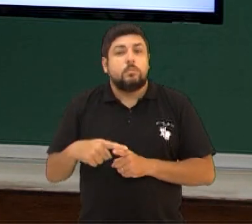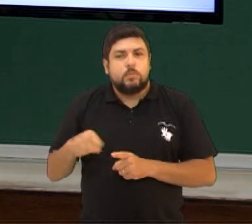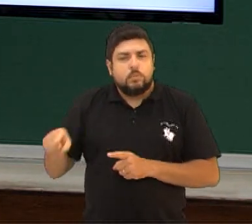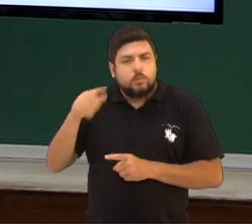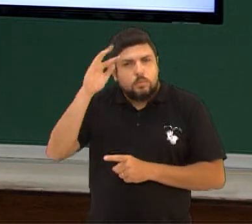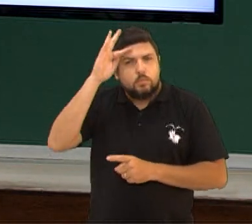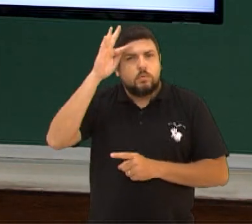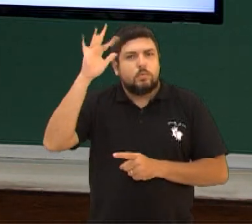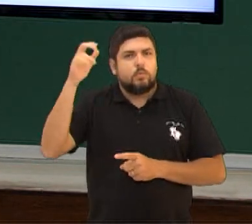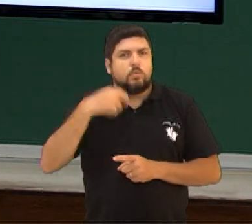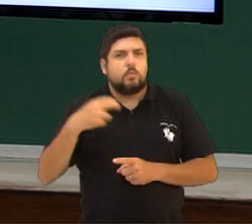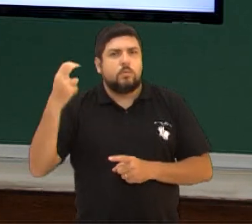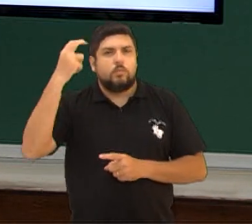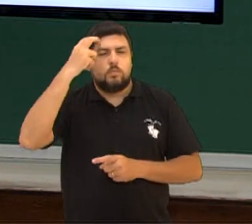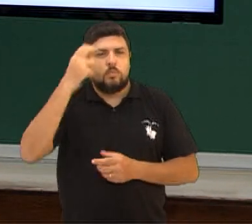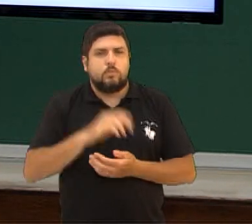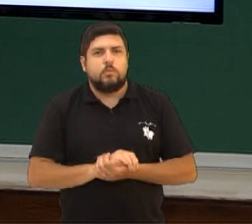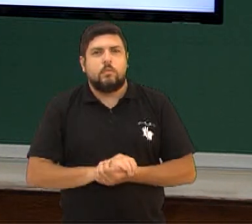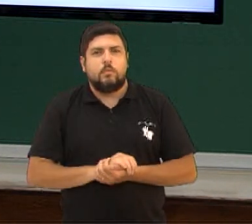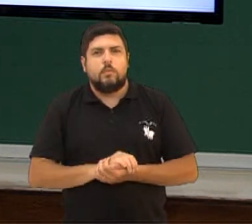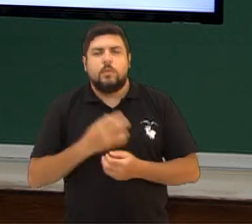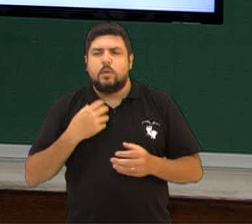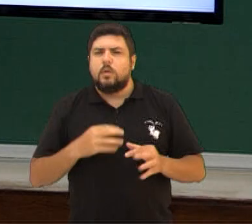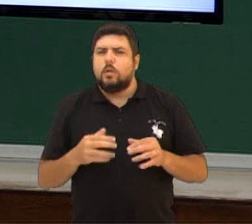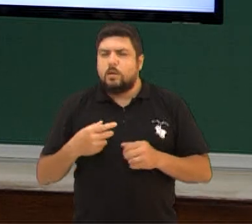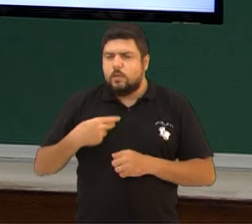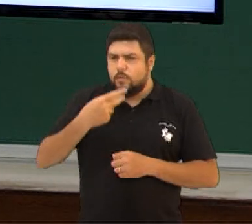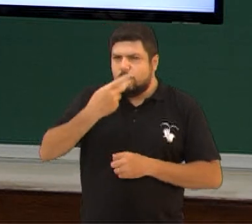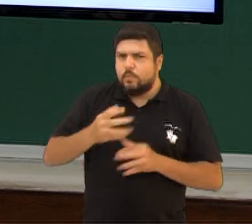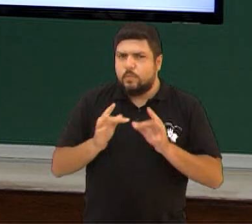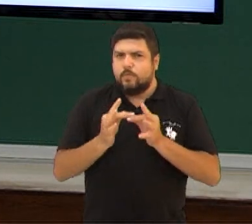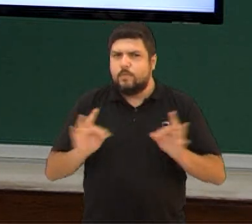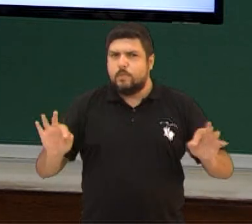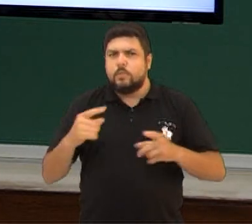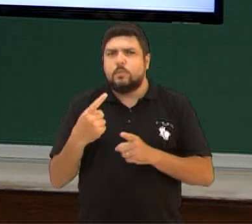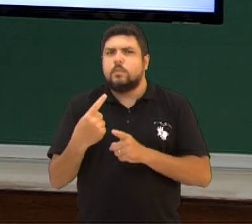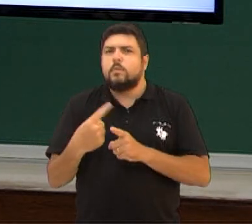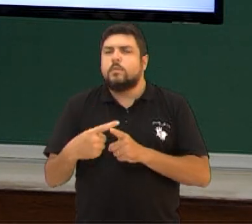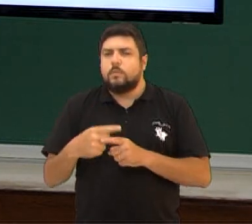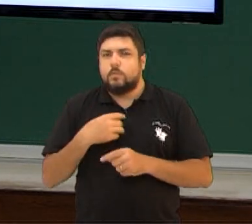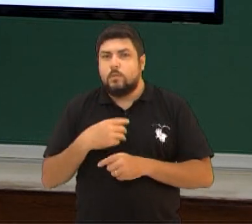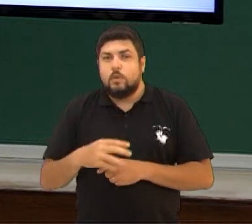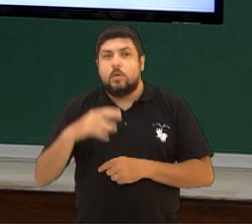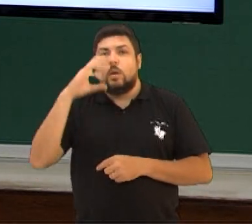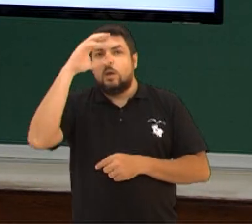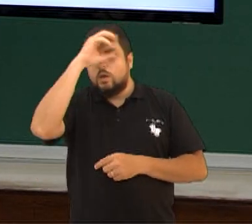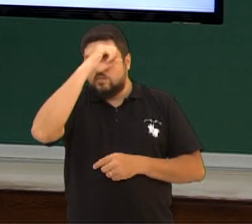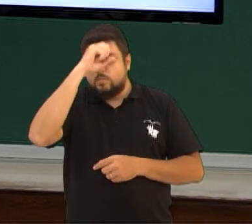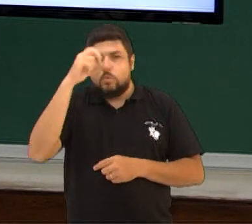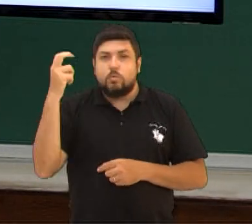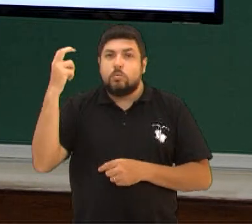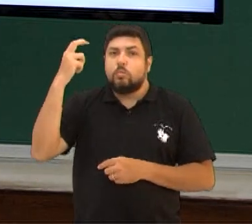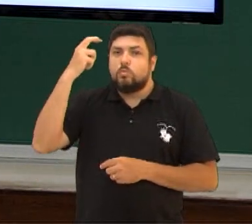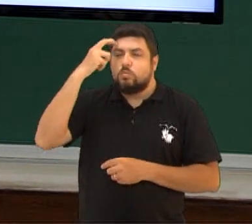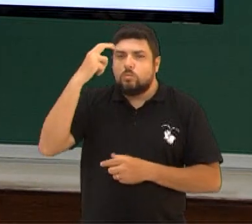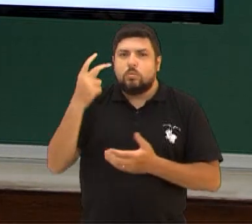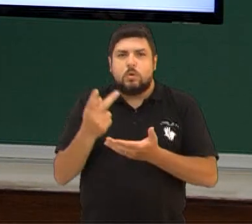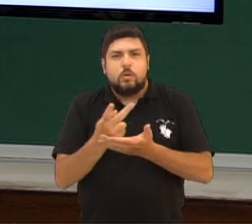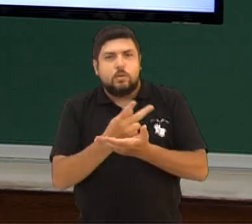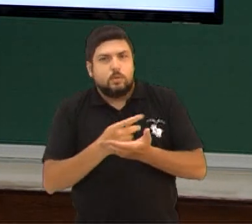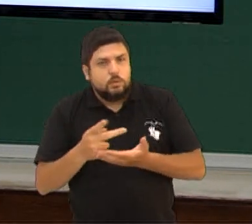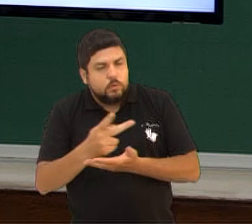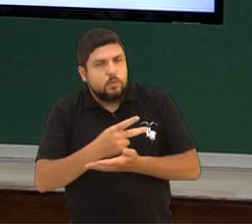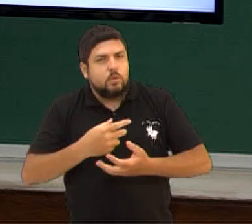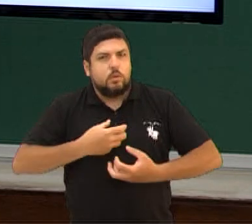cultura. Então o Hegel vai dizer essa frase por quê? O aprender da cultura, o desenhar, o